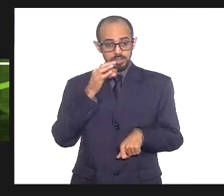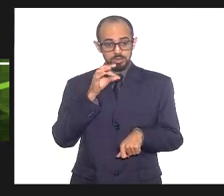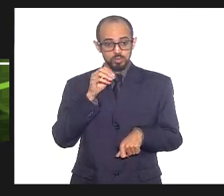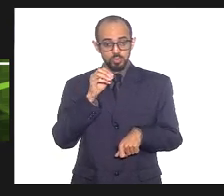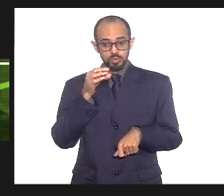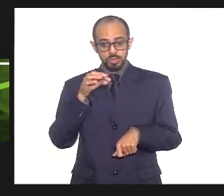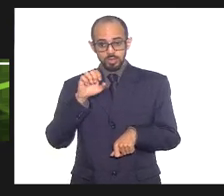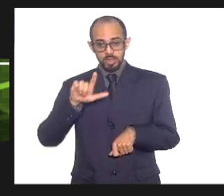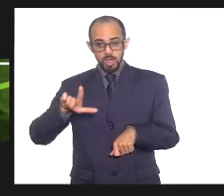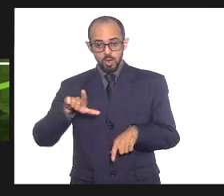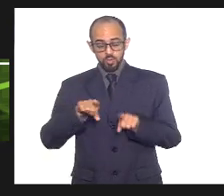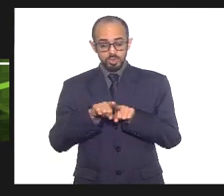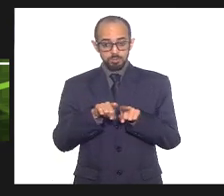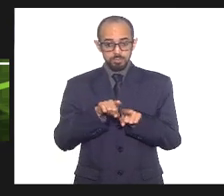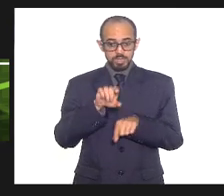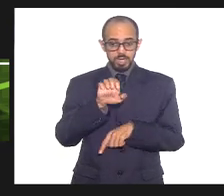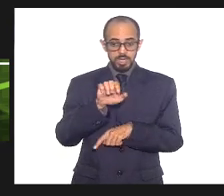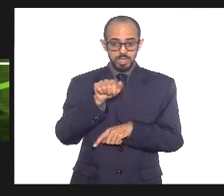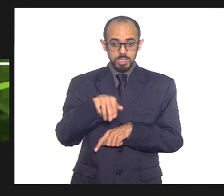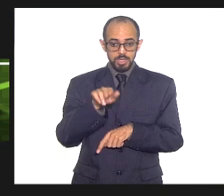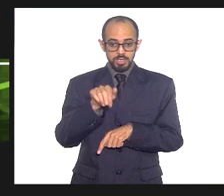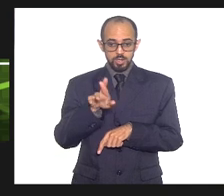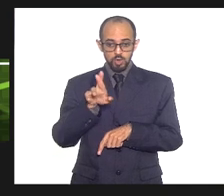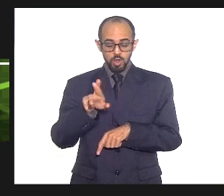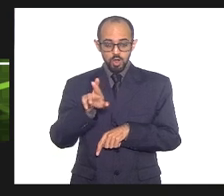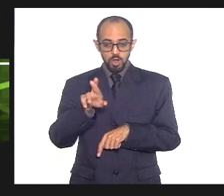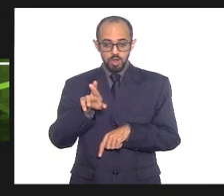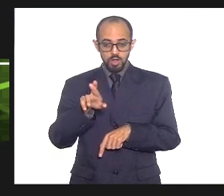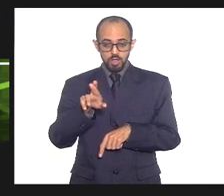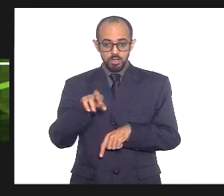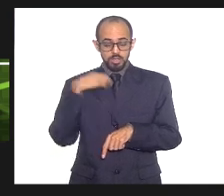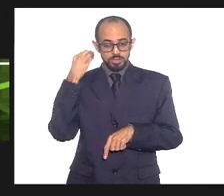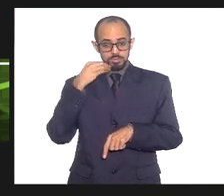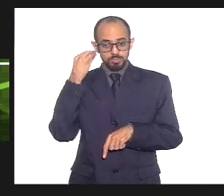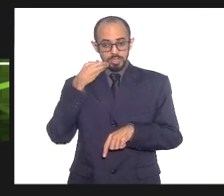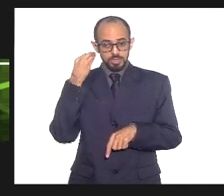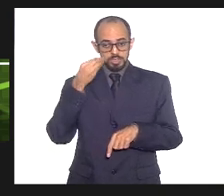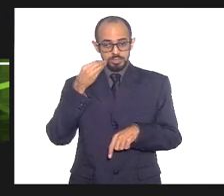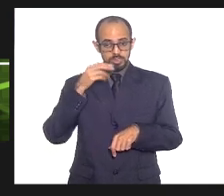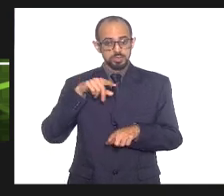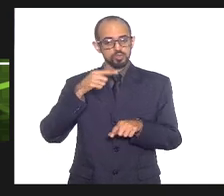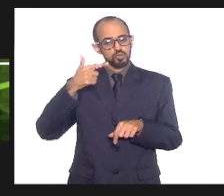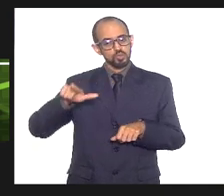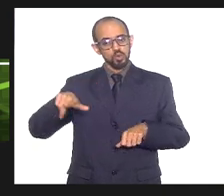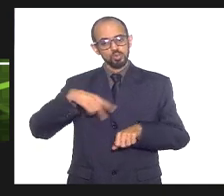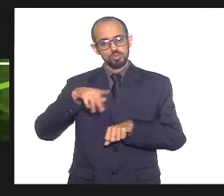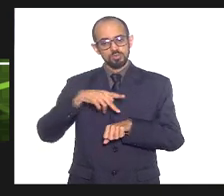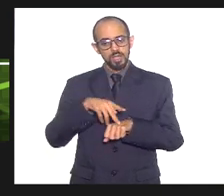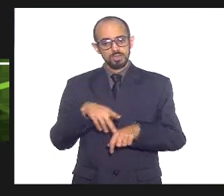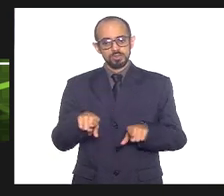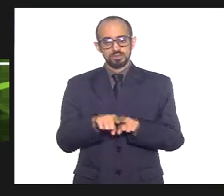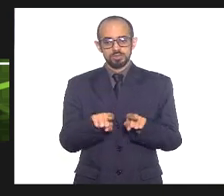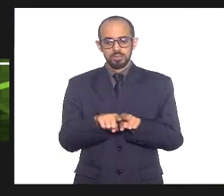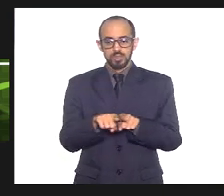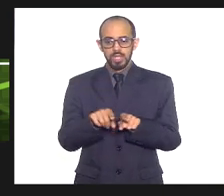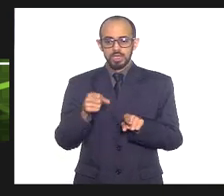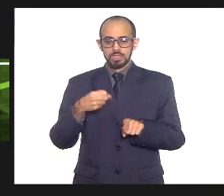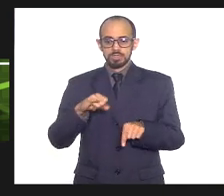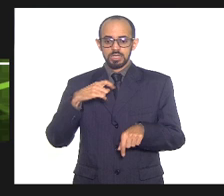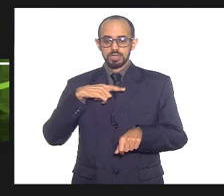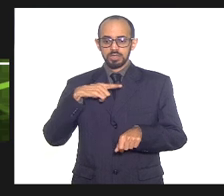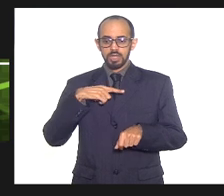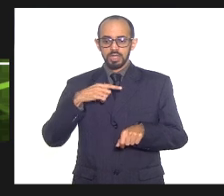Total e da Equinor, com as experiências nos seus respectivos países e no mundo, se há